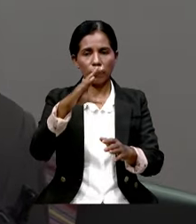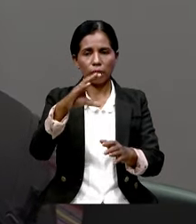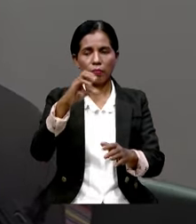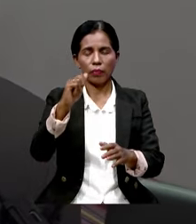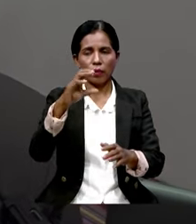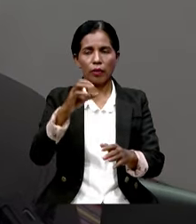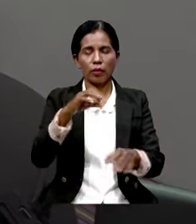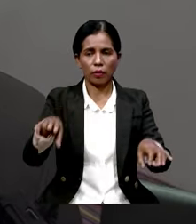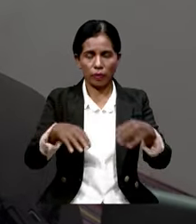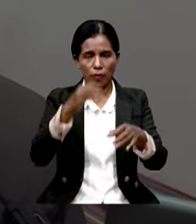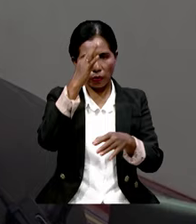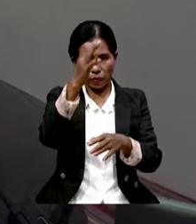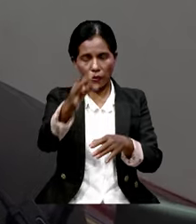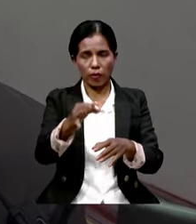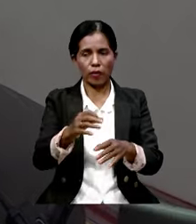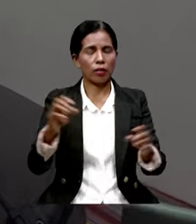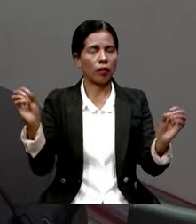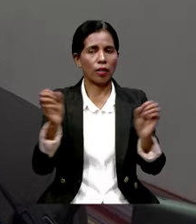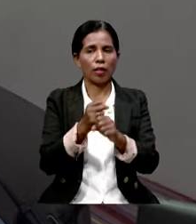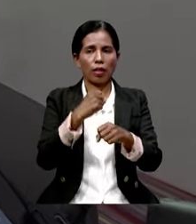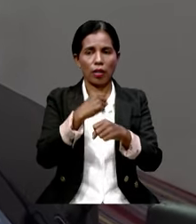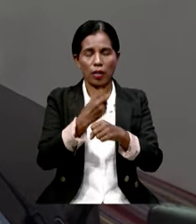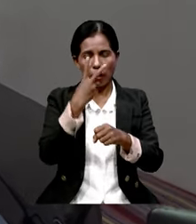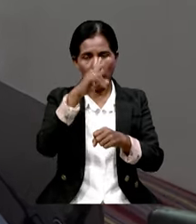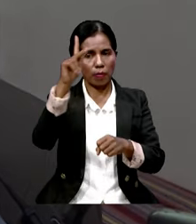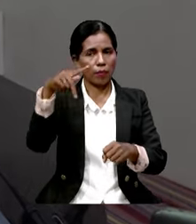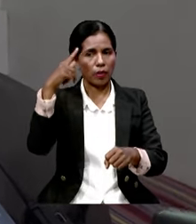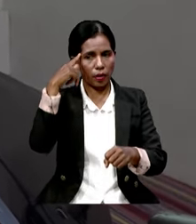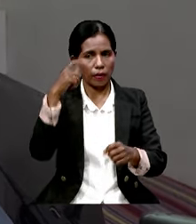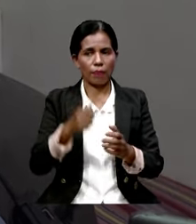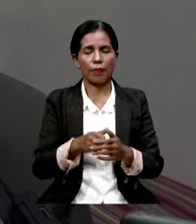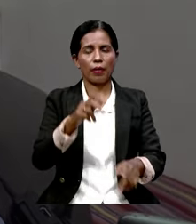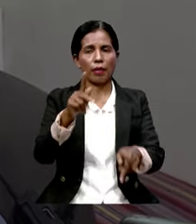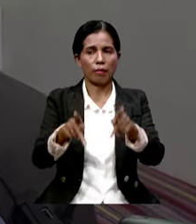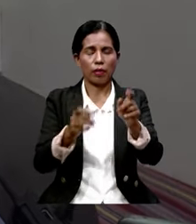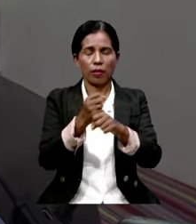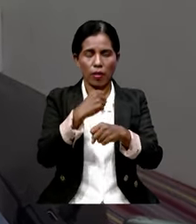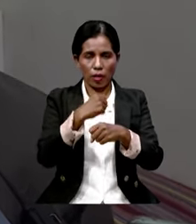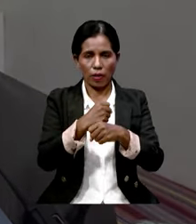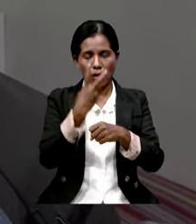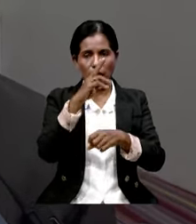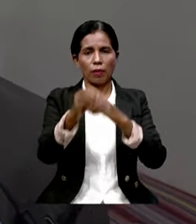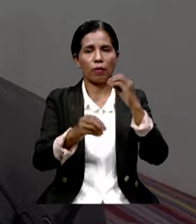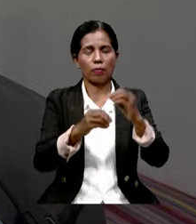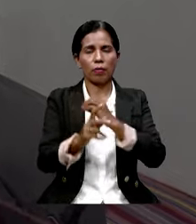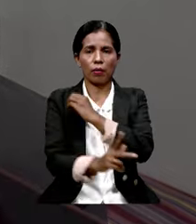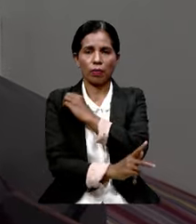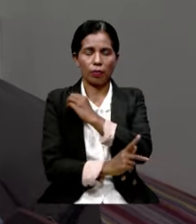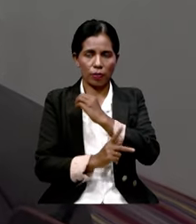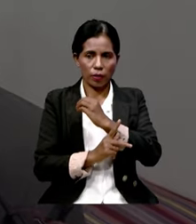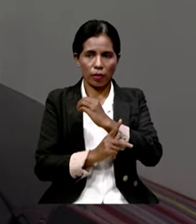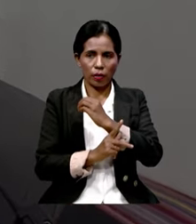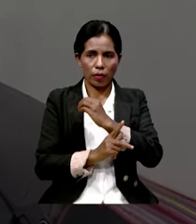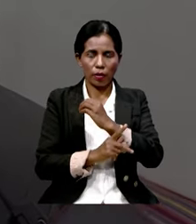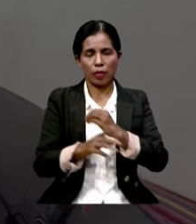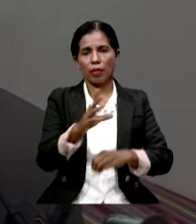serviço Baoin, sei lá ao perseguição político. É MNB, mas ao corrupção, factos não prova